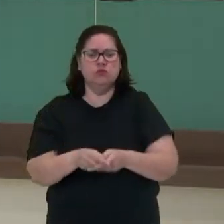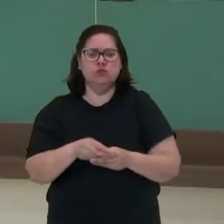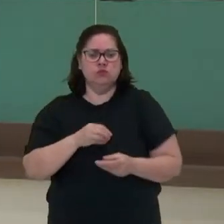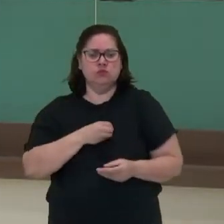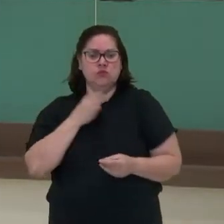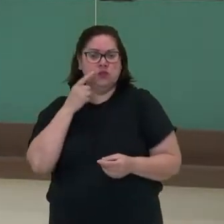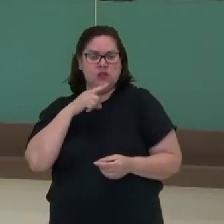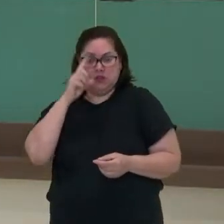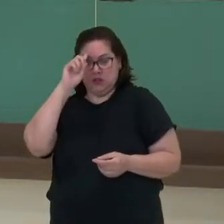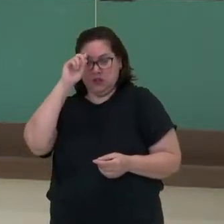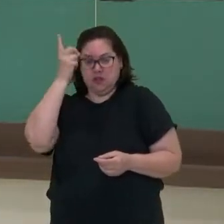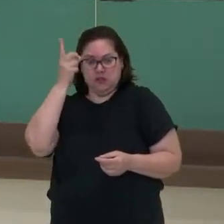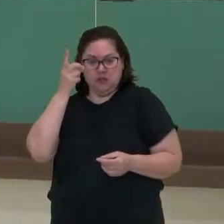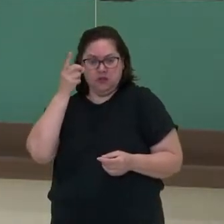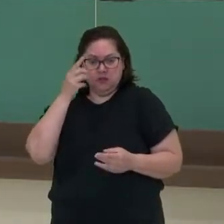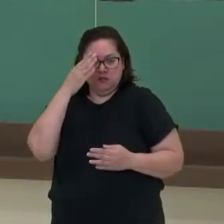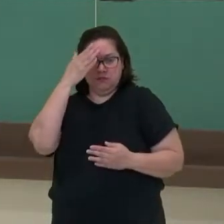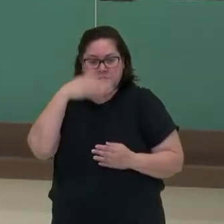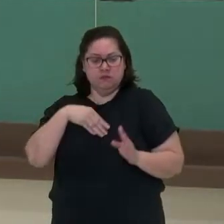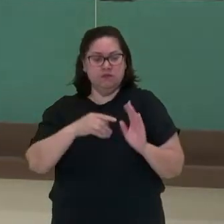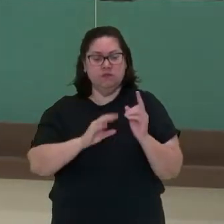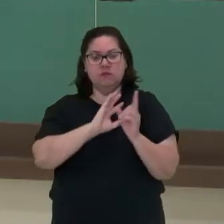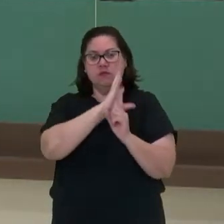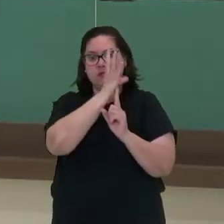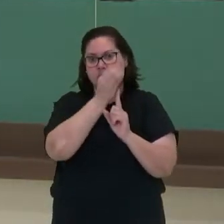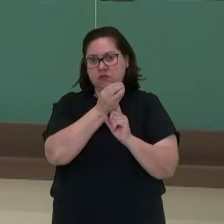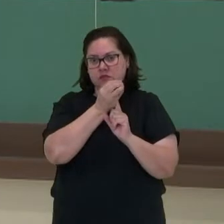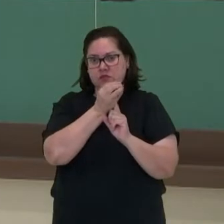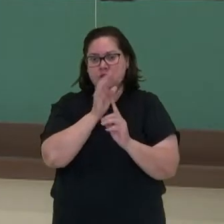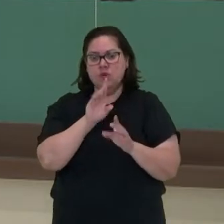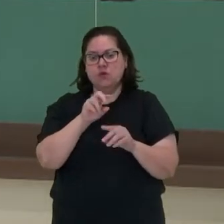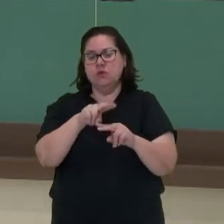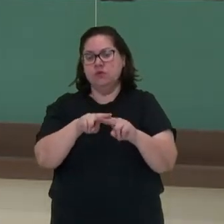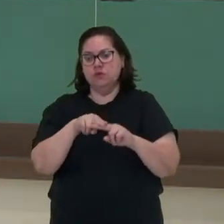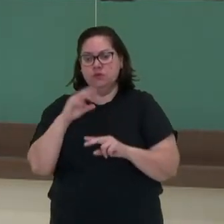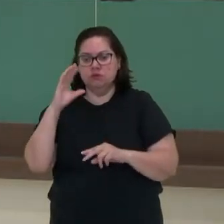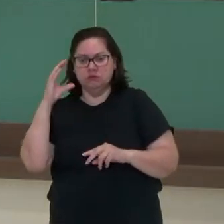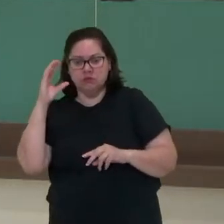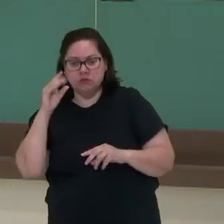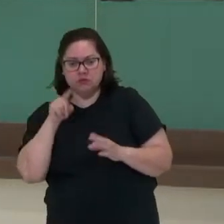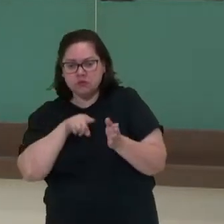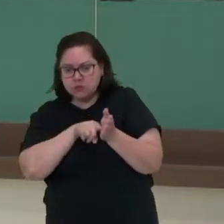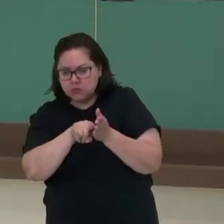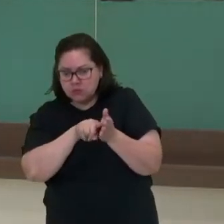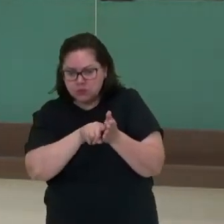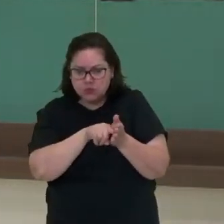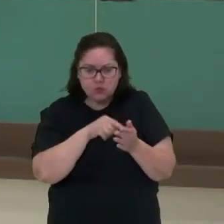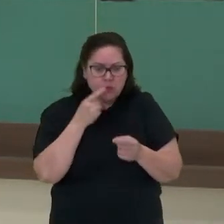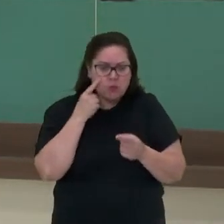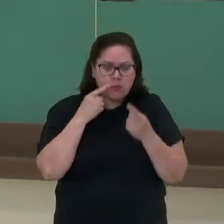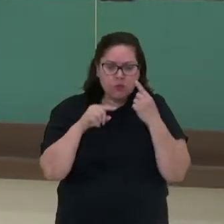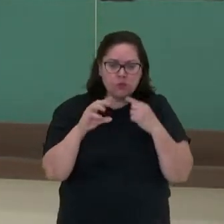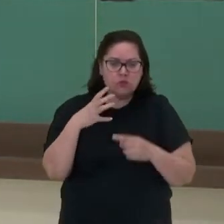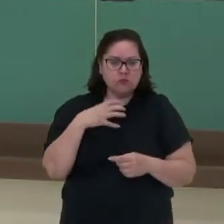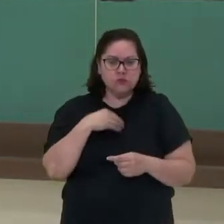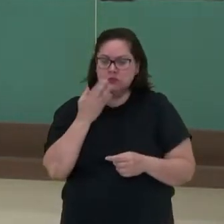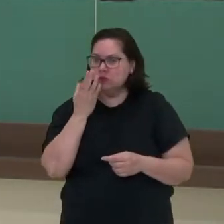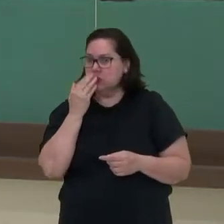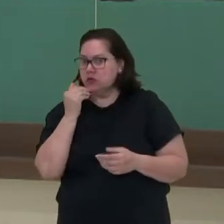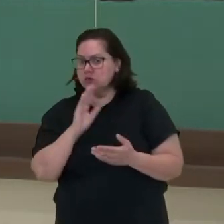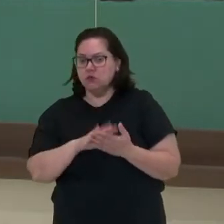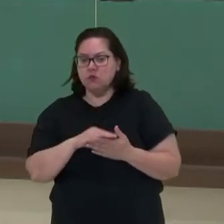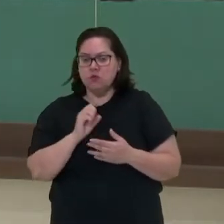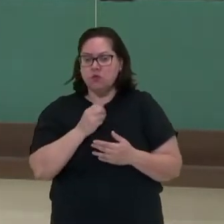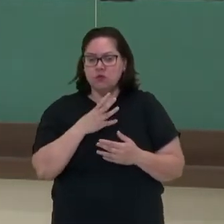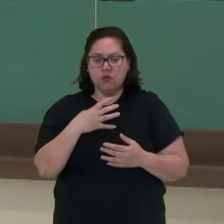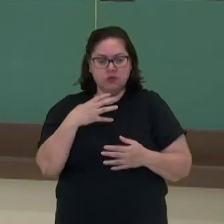como ideia está representado na arte. Então, por isso que os cientistas, se eles analisam a arte, eles vão ver qual forma de alimentação, qual